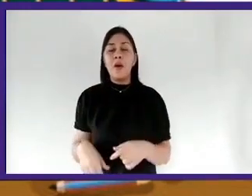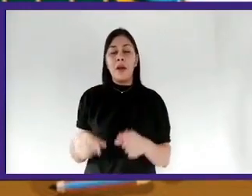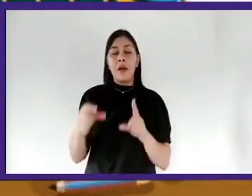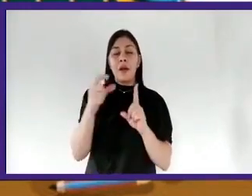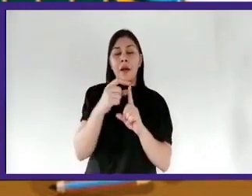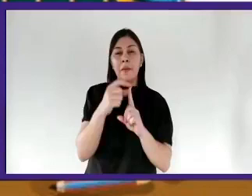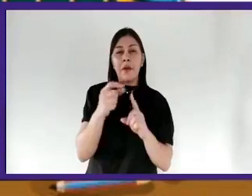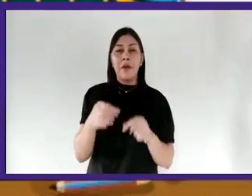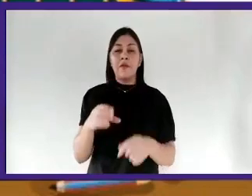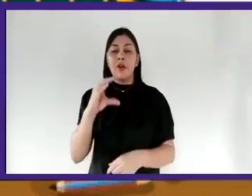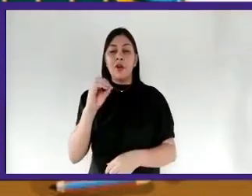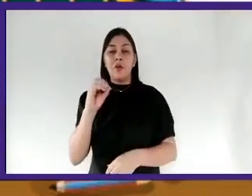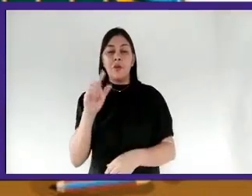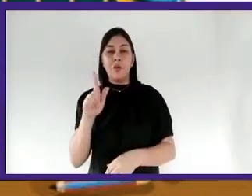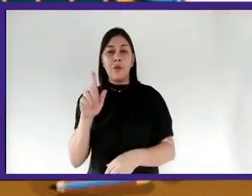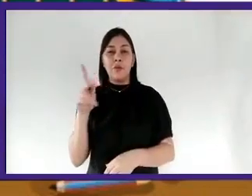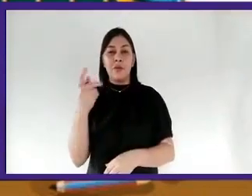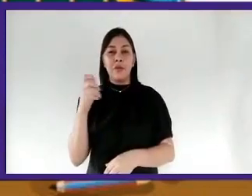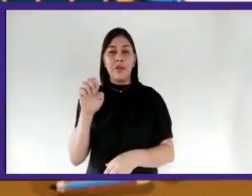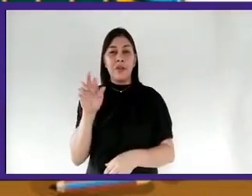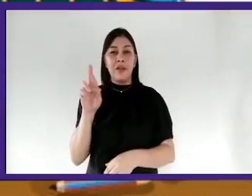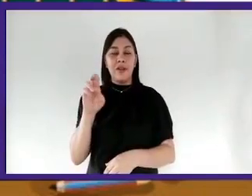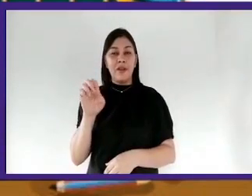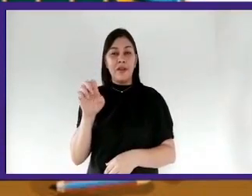Colheres. O,